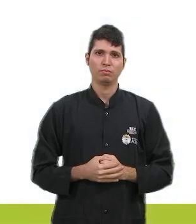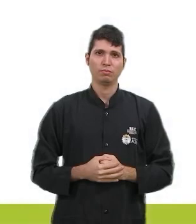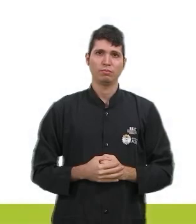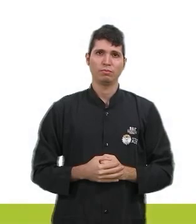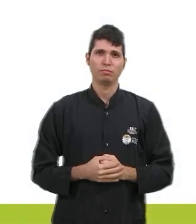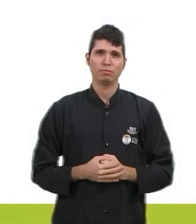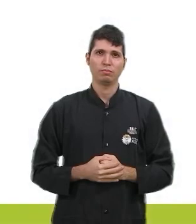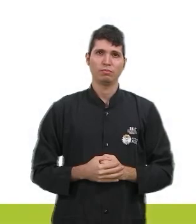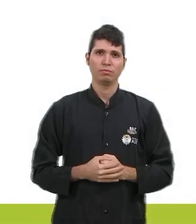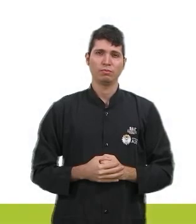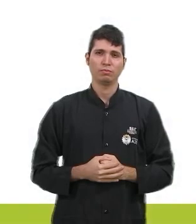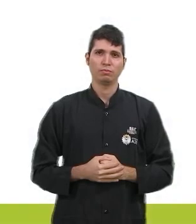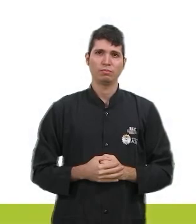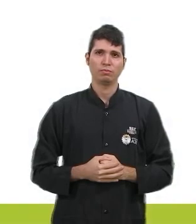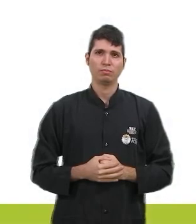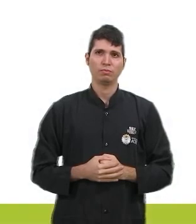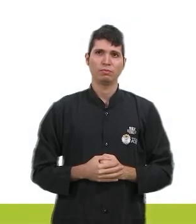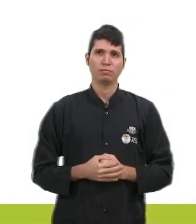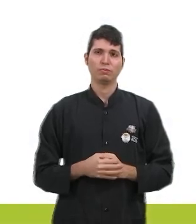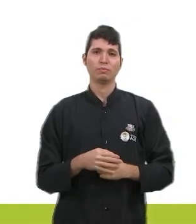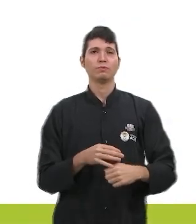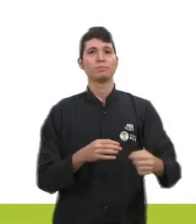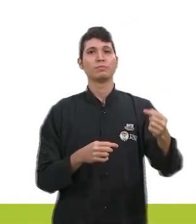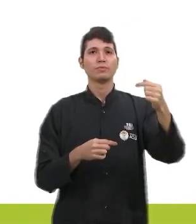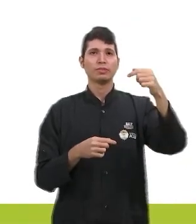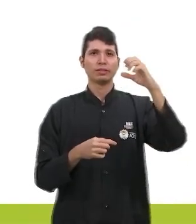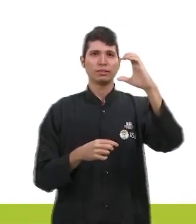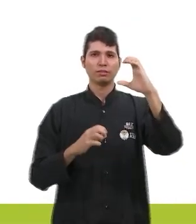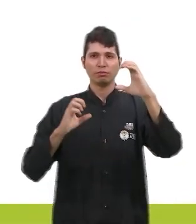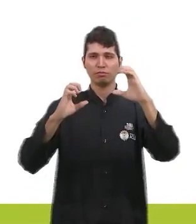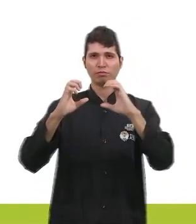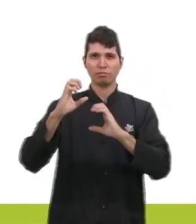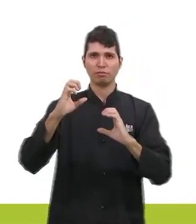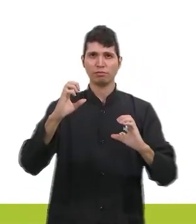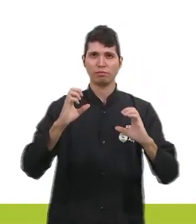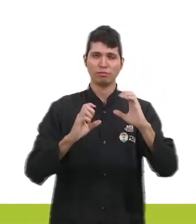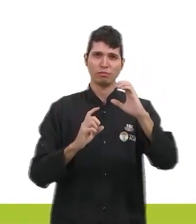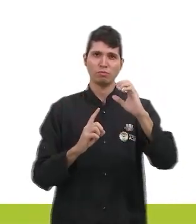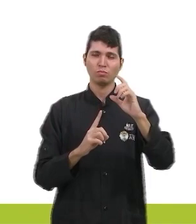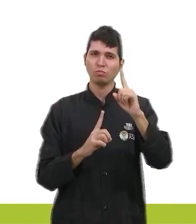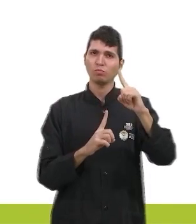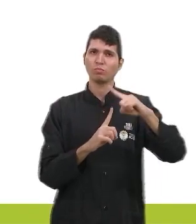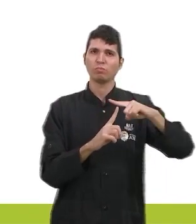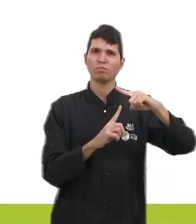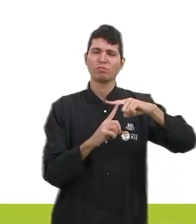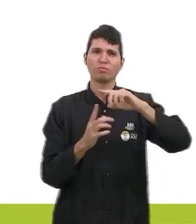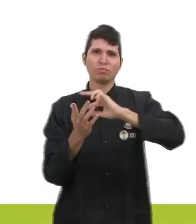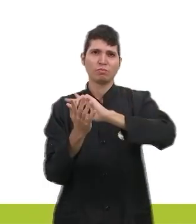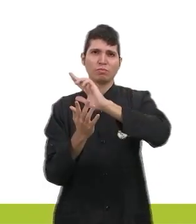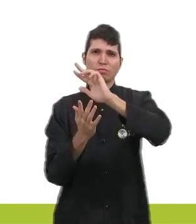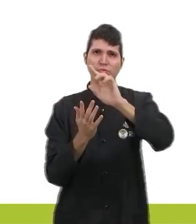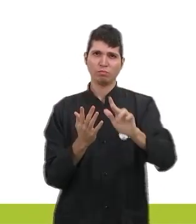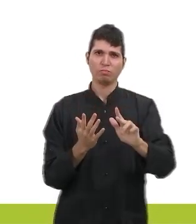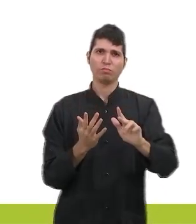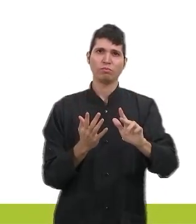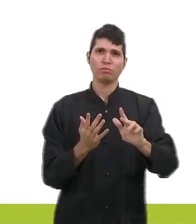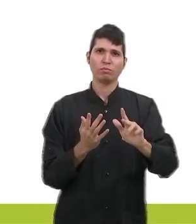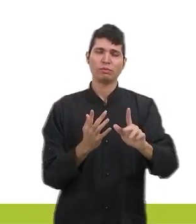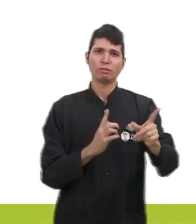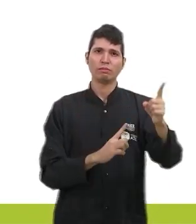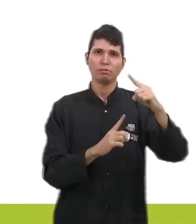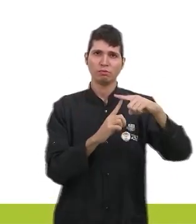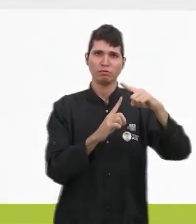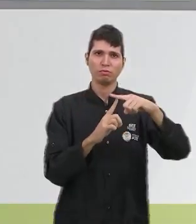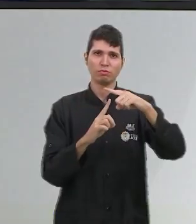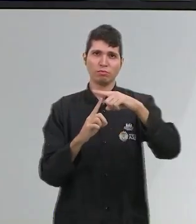As cadeias, quando a gente trata de cadeias carbônicas, elas podem ser classificadas de várias maneiras. São essas classificações que a gente